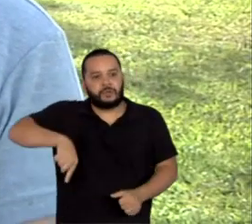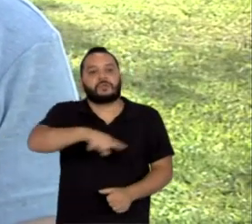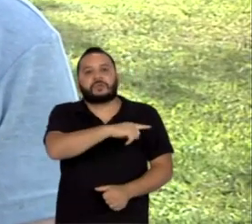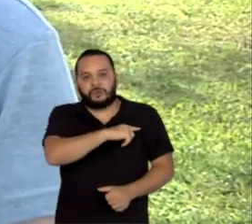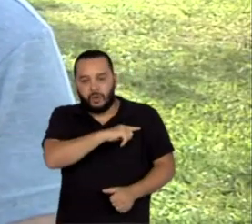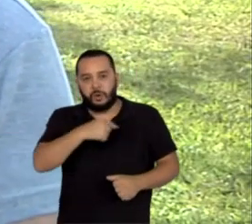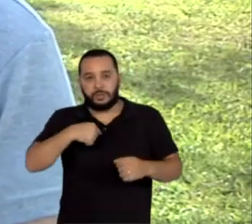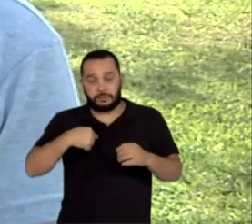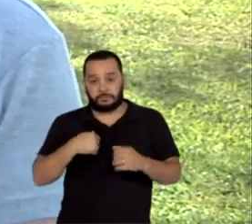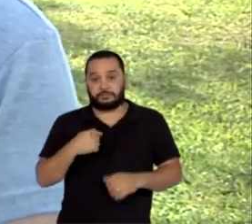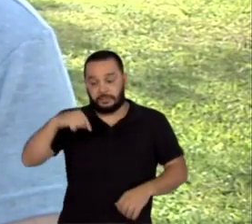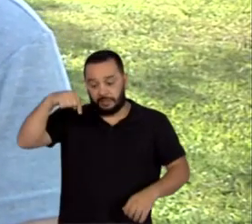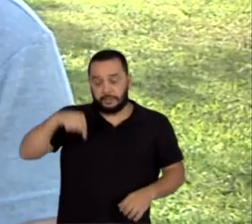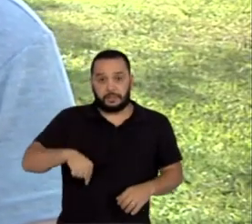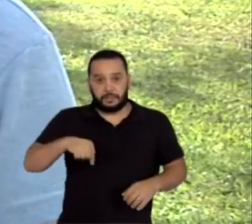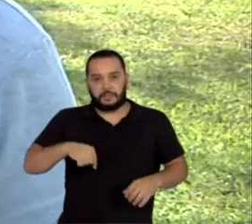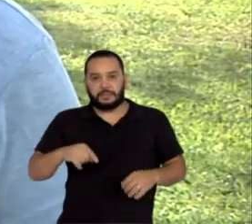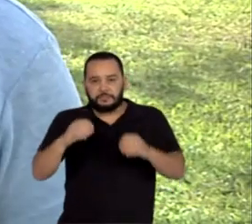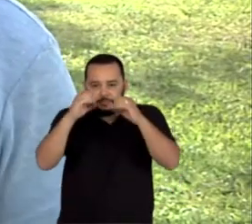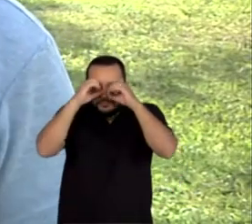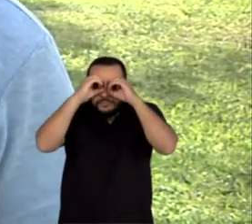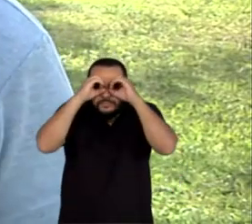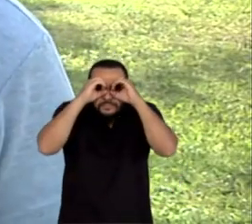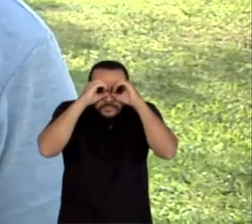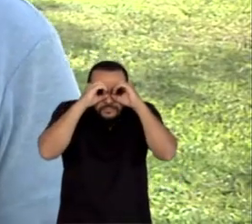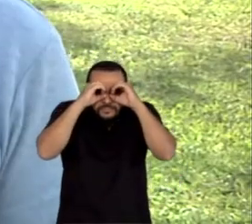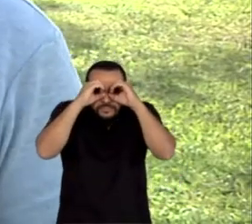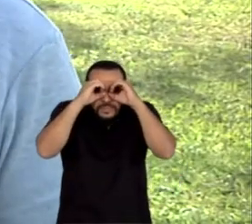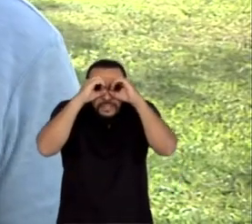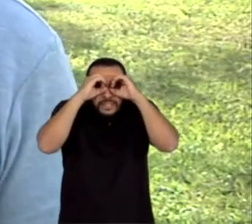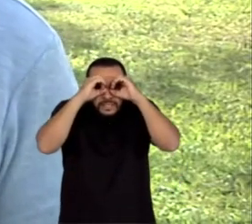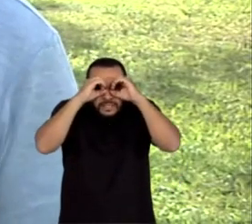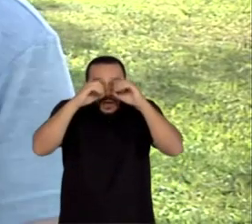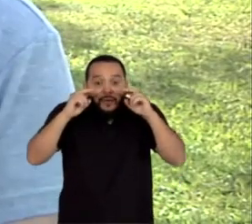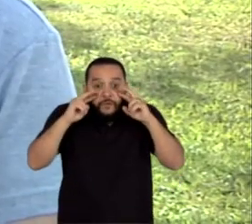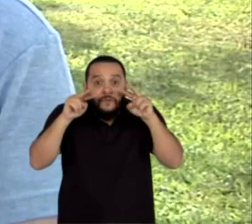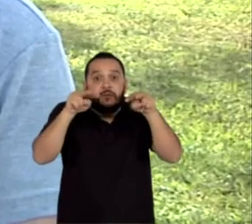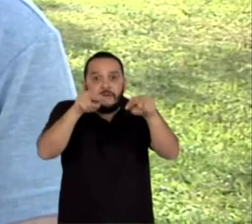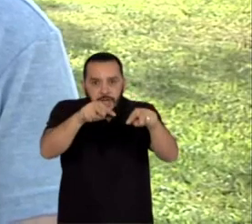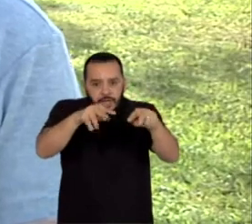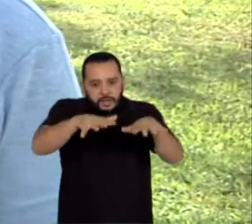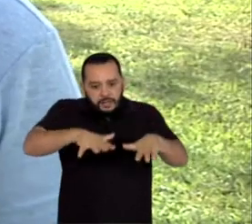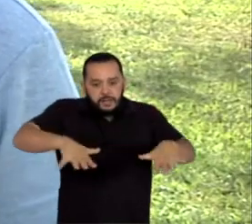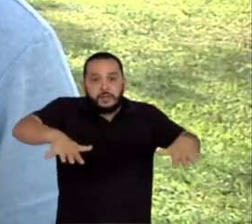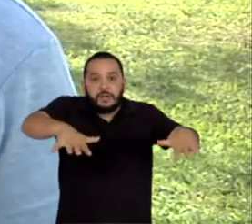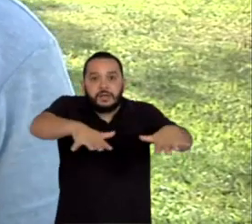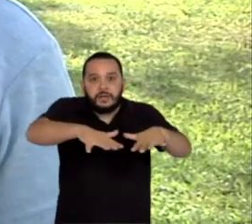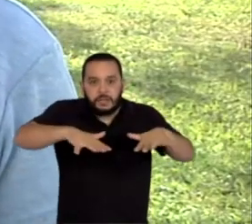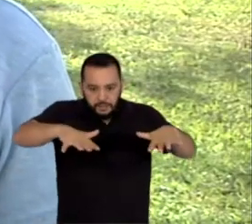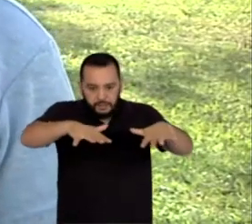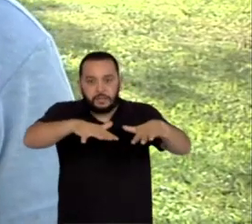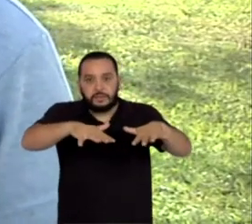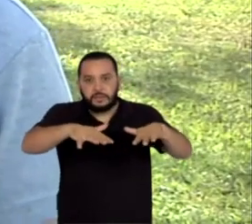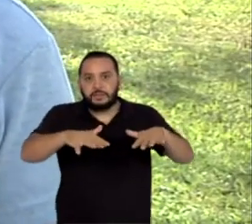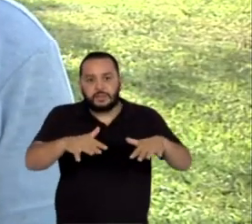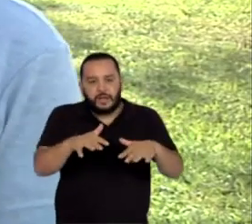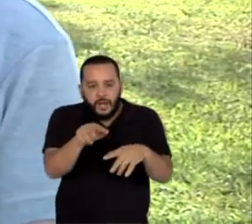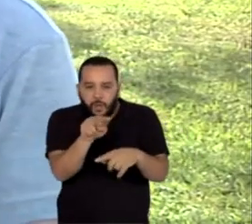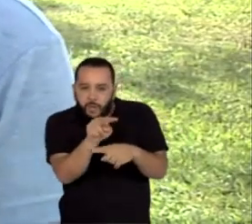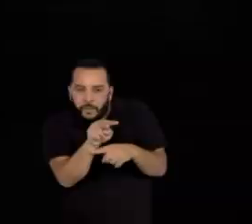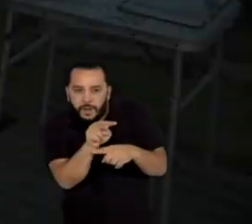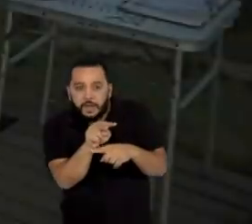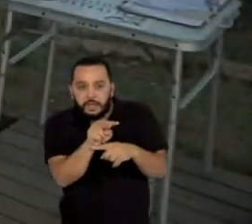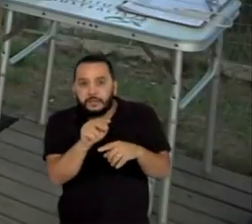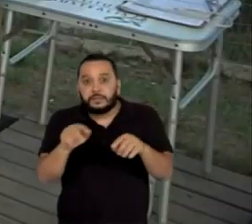tem 2 equipes, a equipe principal, que fica com uma visão privilegiada para a Praia do Porto, acompanhando todas as manobras